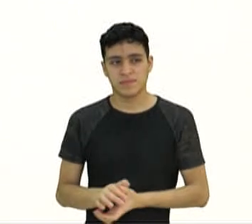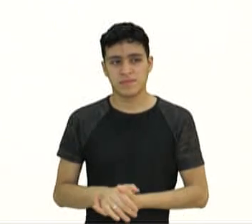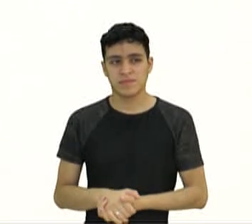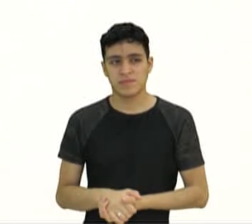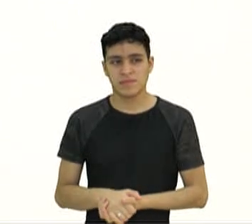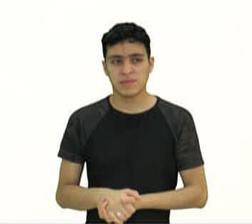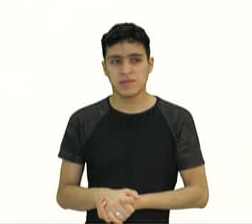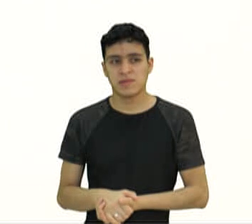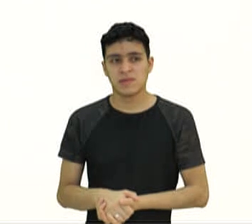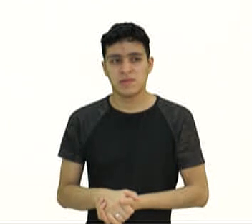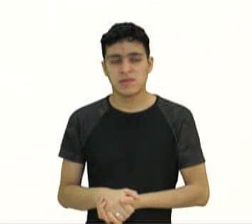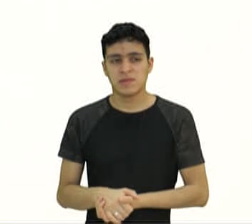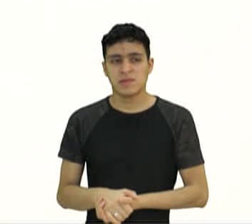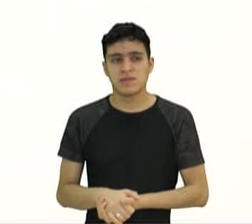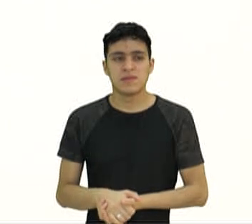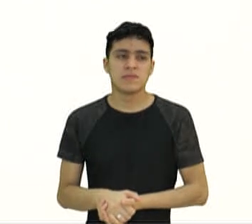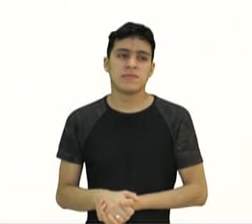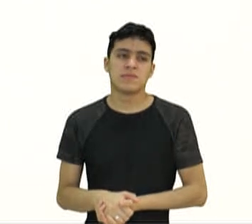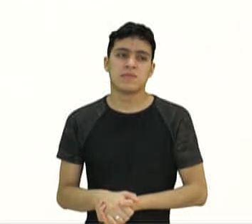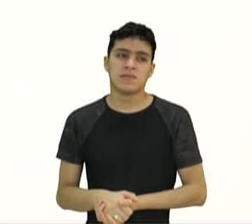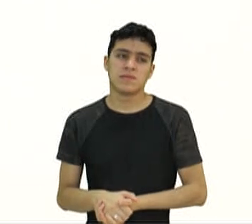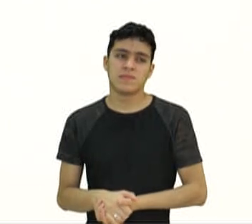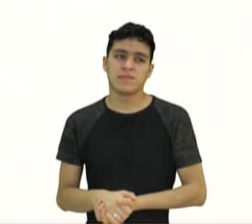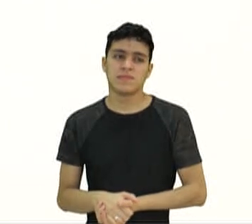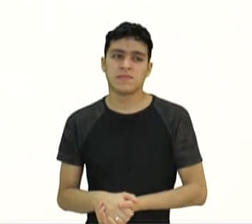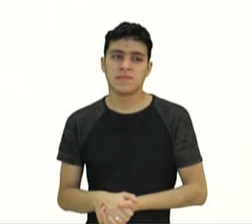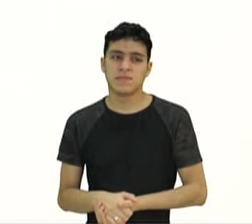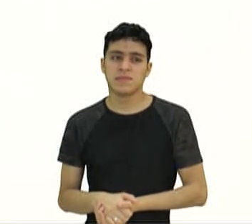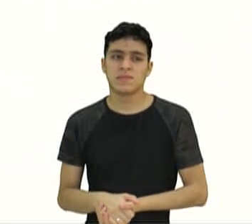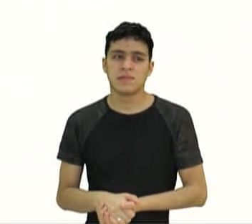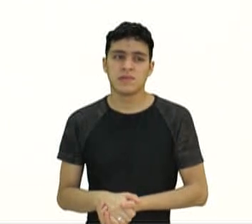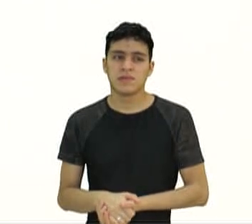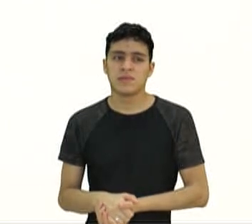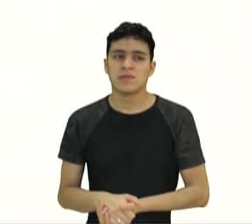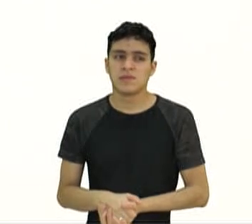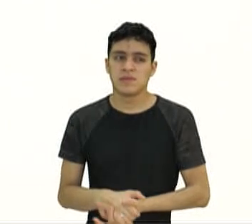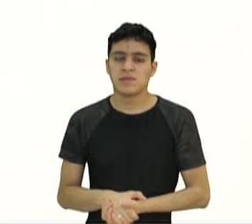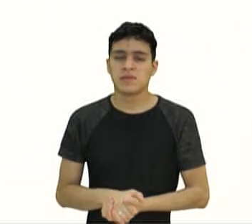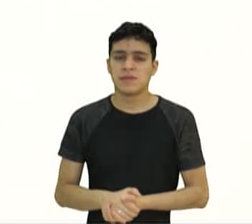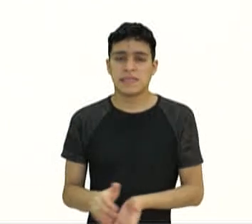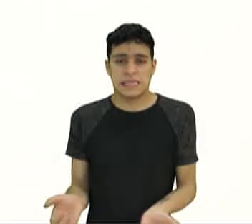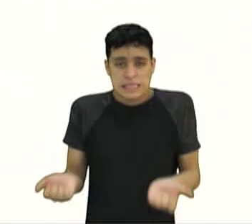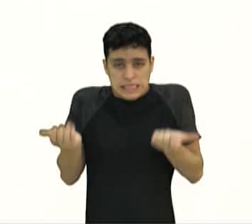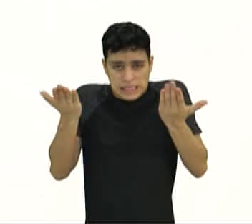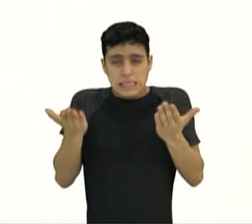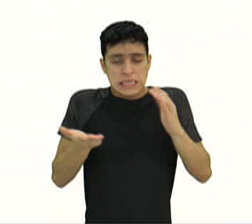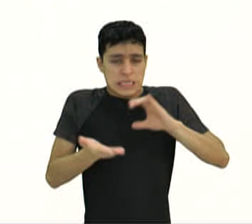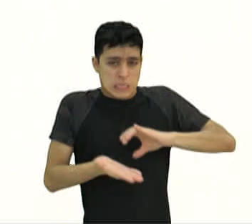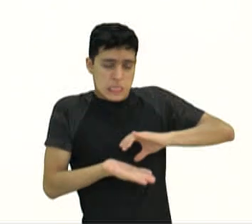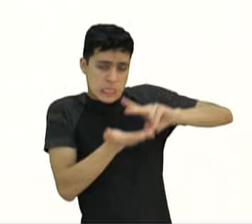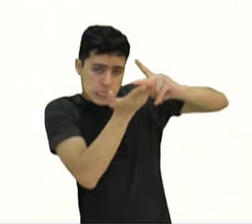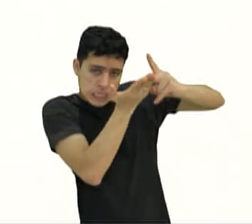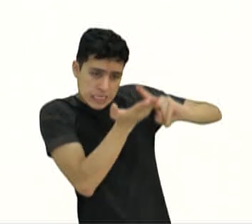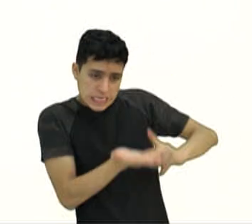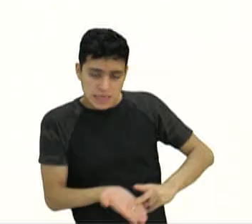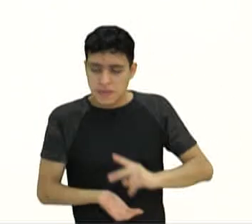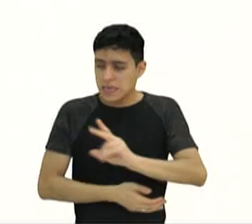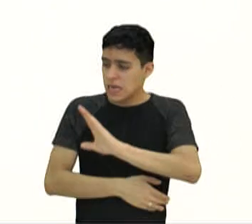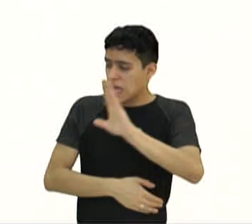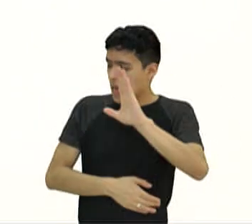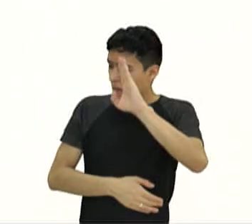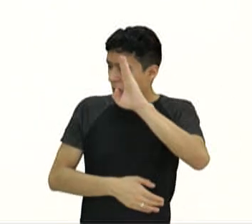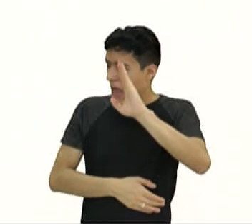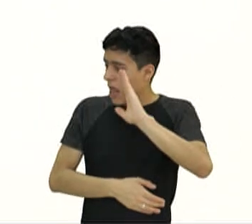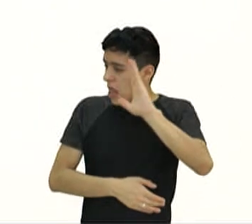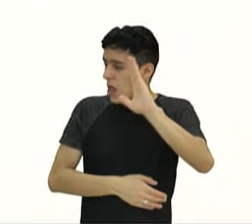I've just found a wallet on the street and it's got $100 in it. Então, em português, alô,